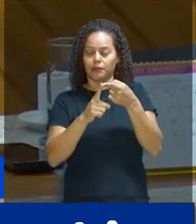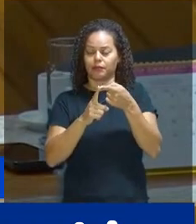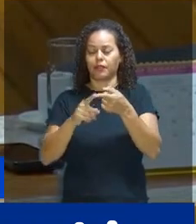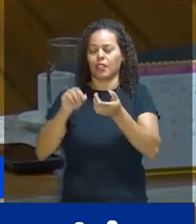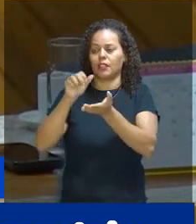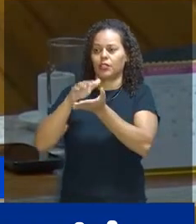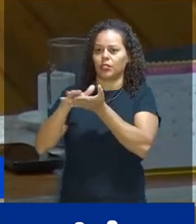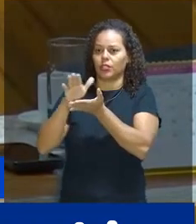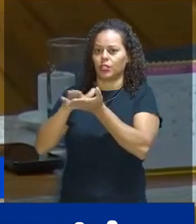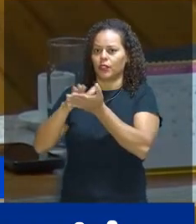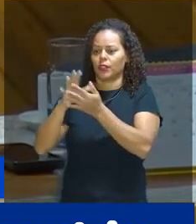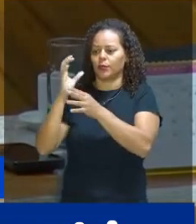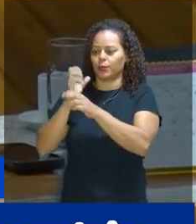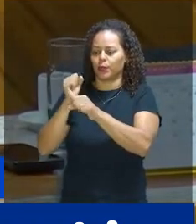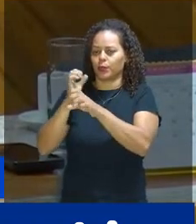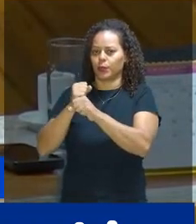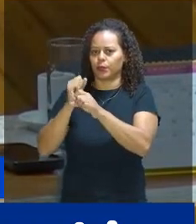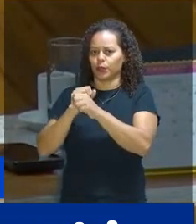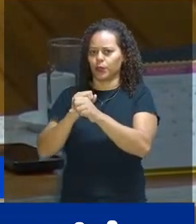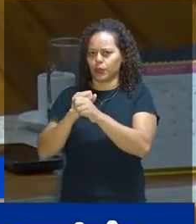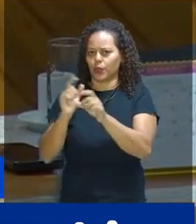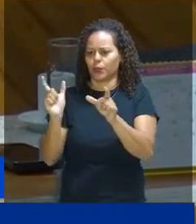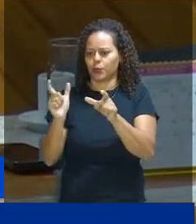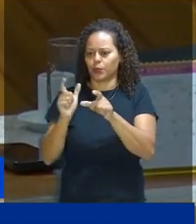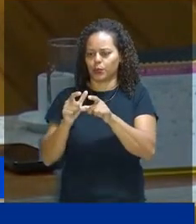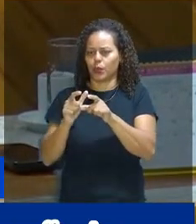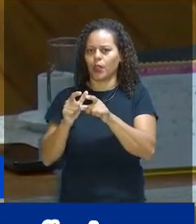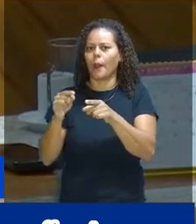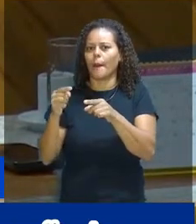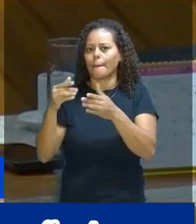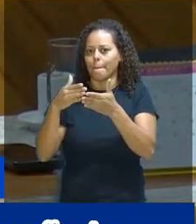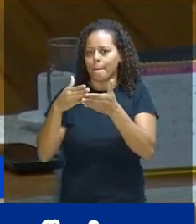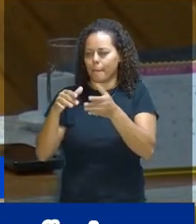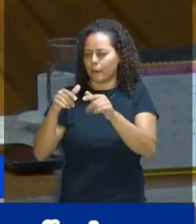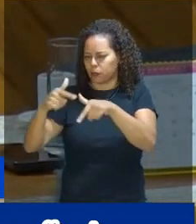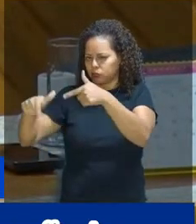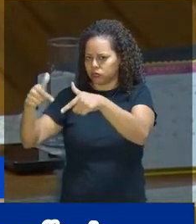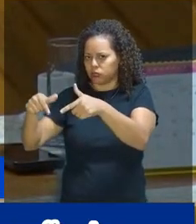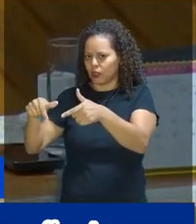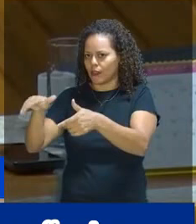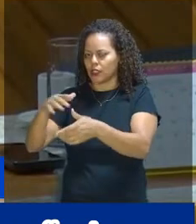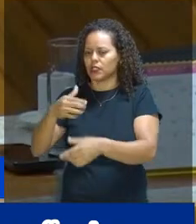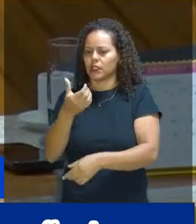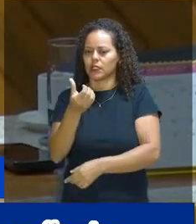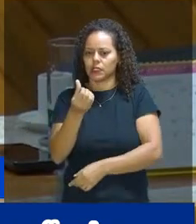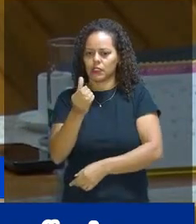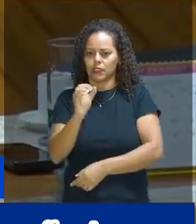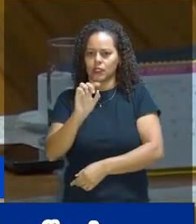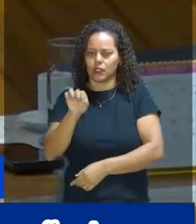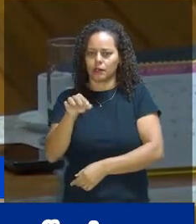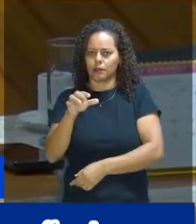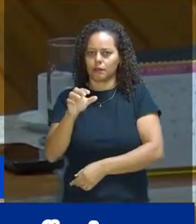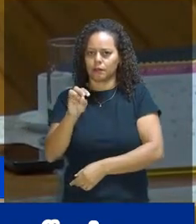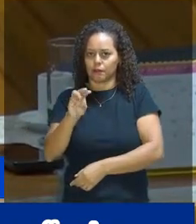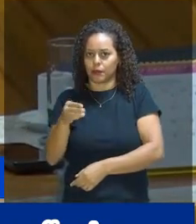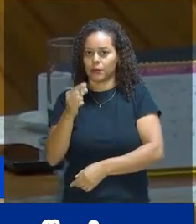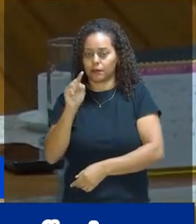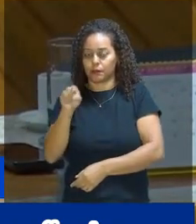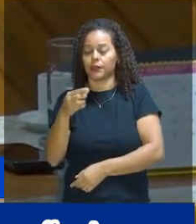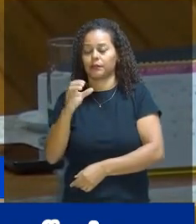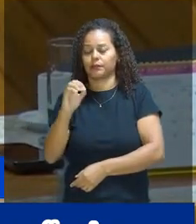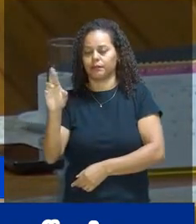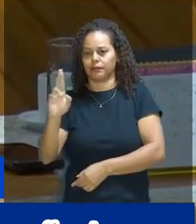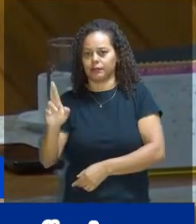contábeis com comprovação genérica dos serviços prestados no valor de R$ 60 mil. Ponto 2, ausência